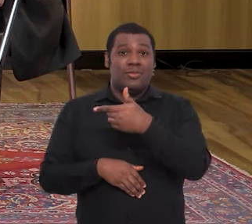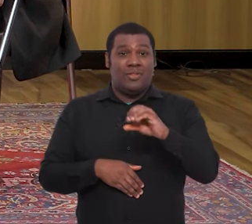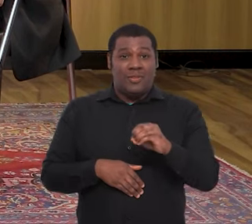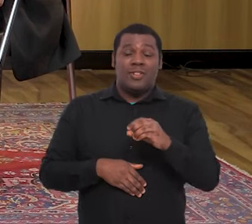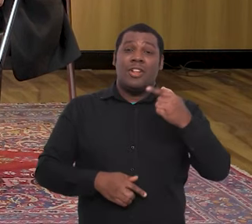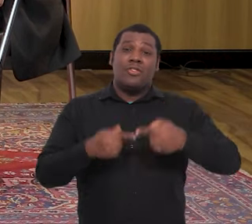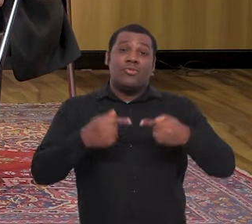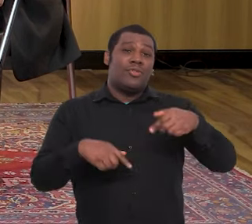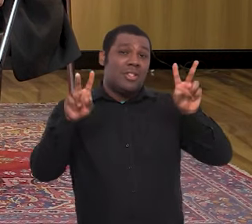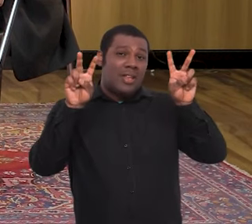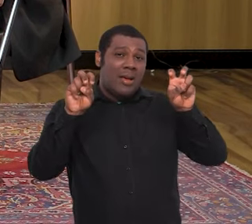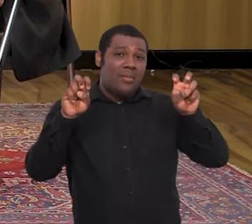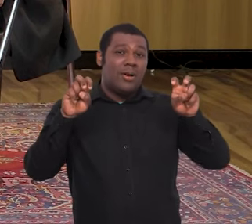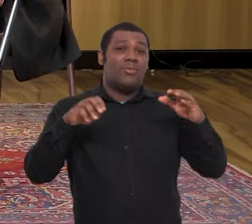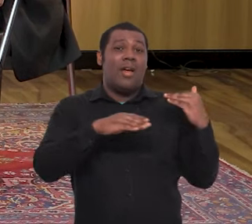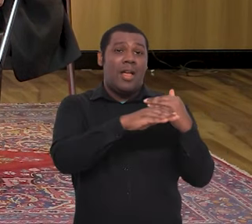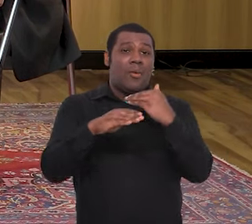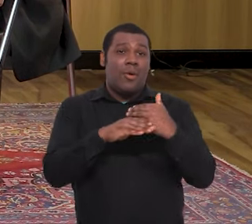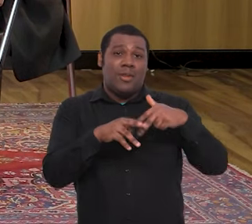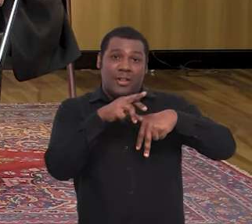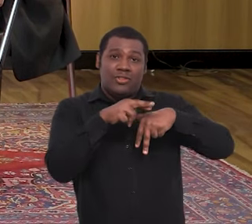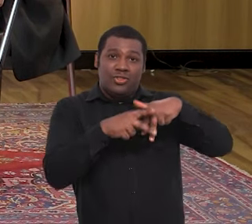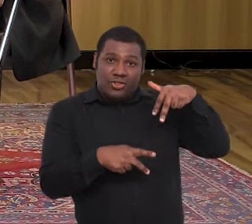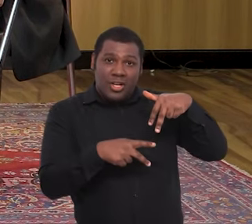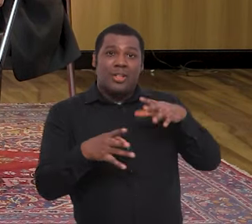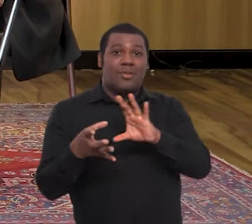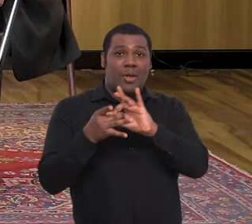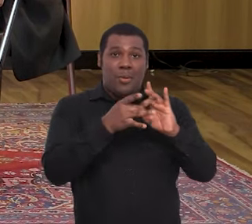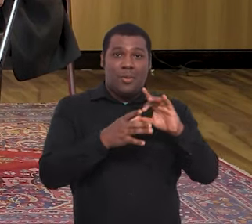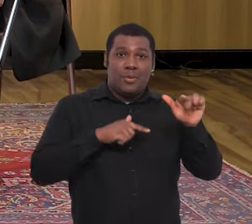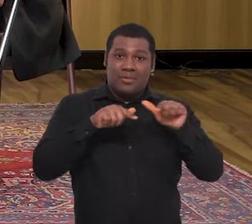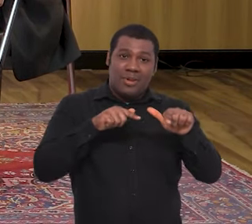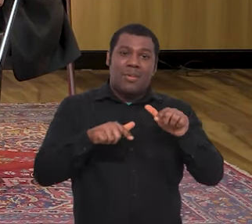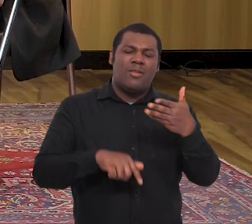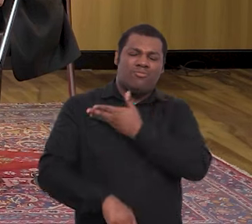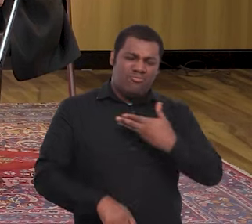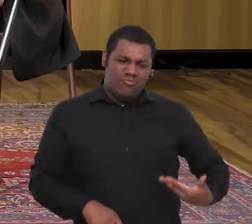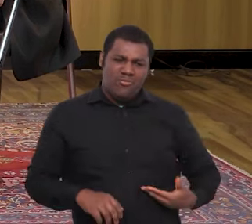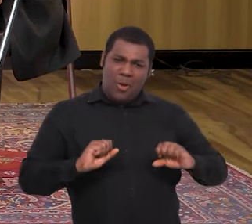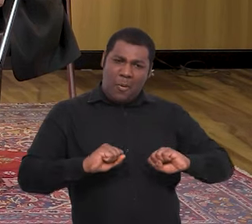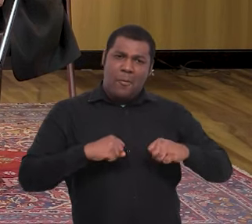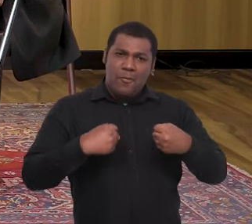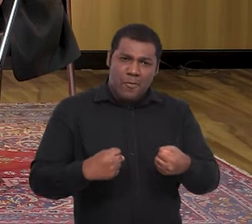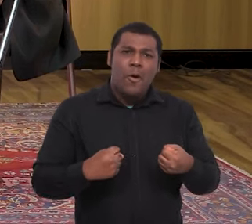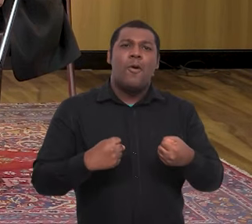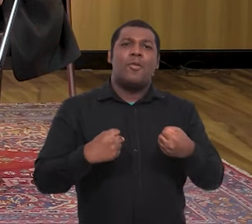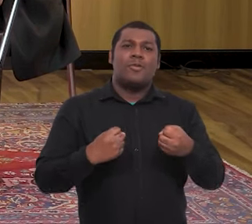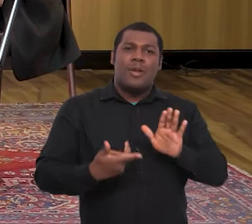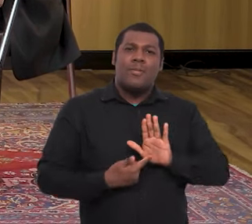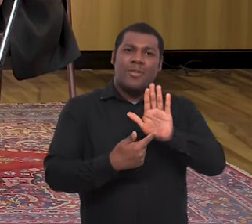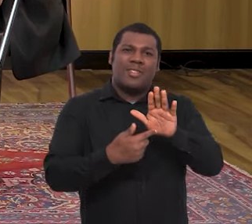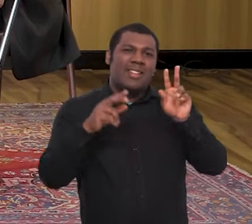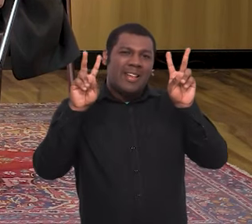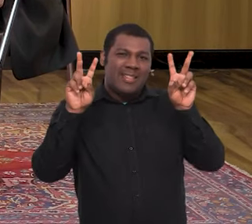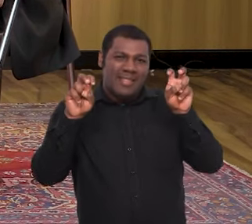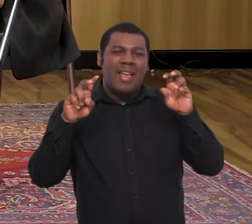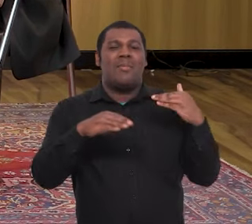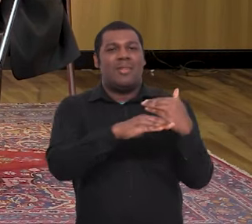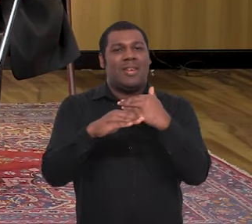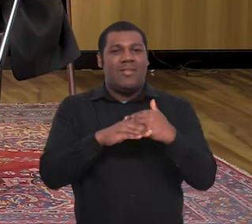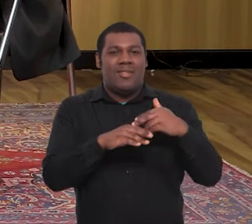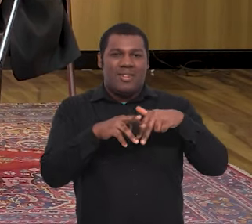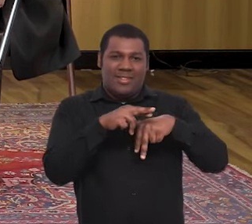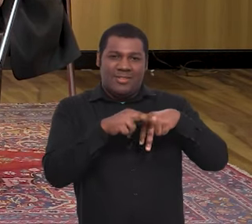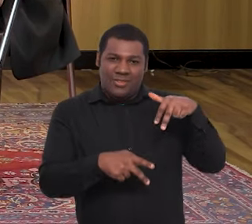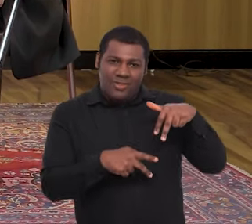gênero no mundo do trabalho O governo tem feito um grande esforço né para falar desse tema para falar de diversidade e para tirar